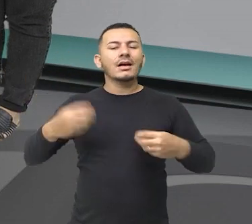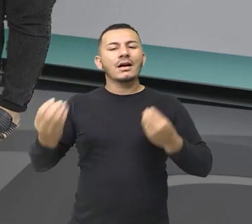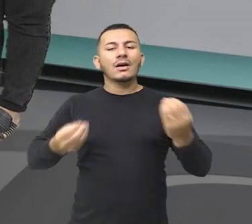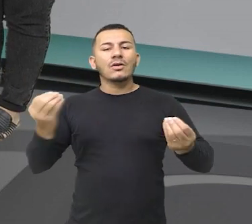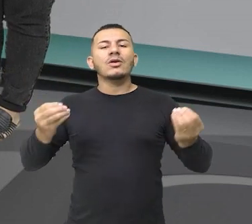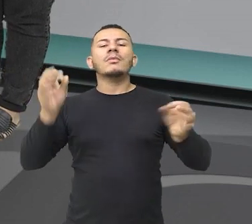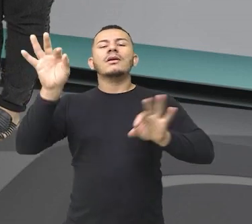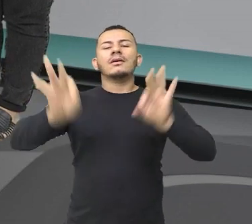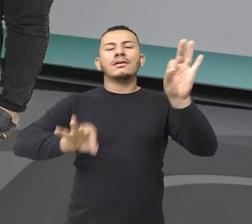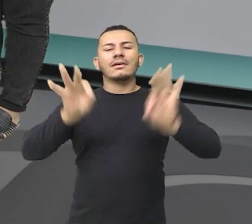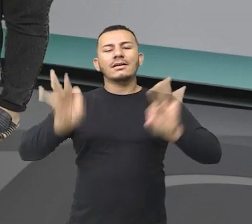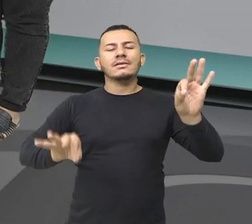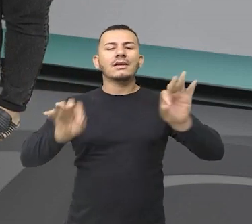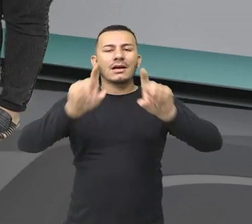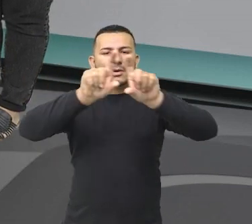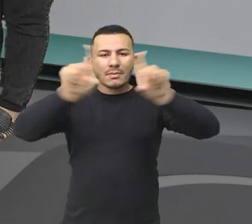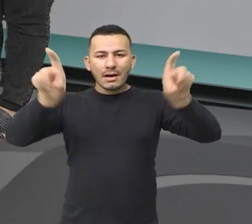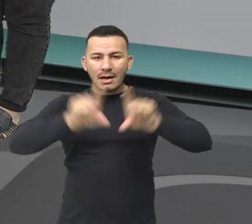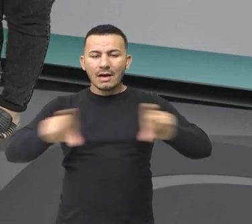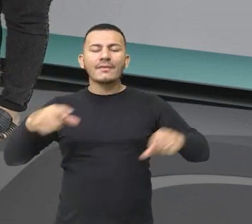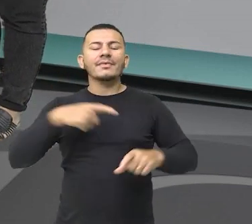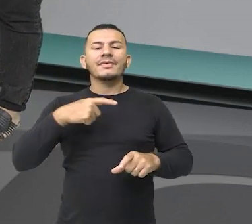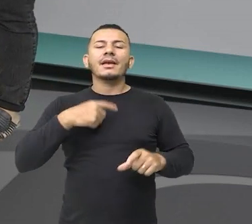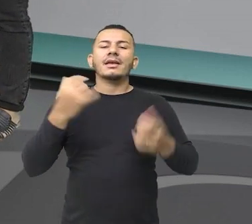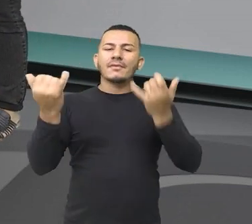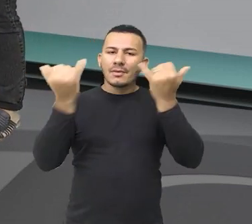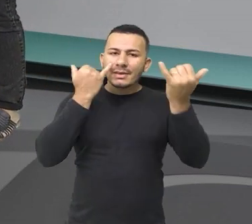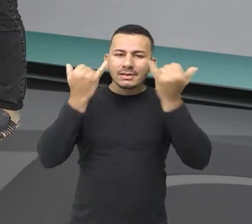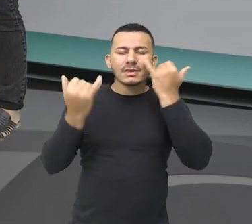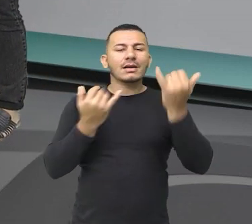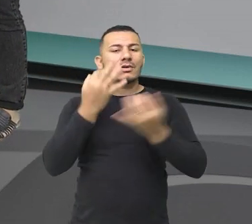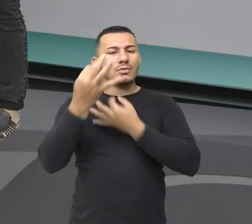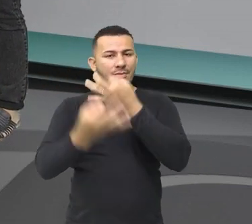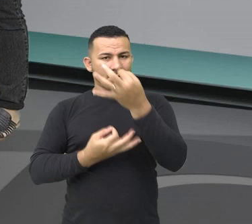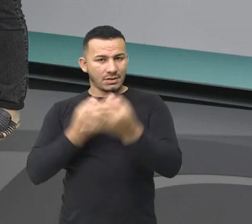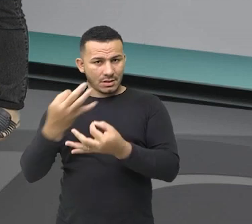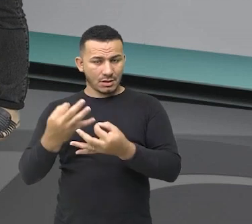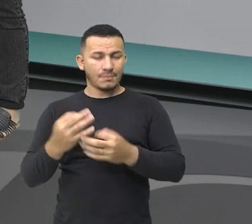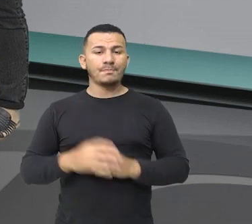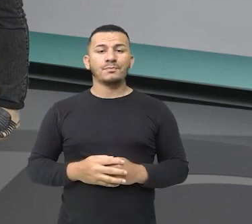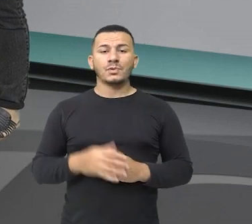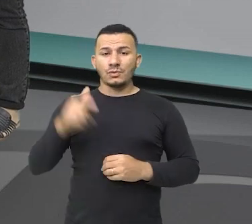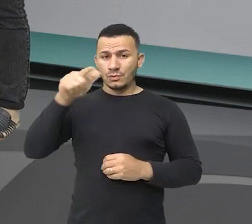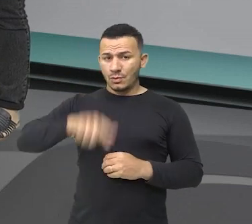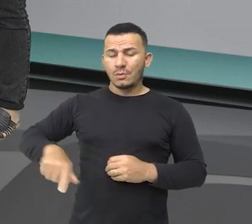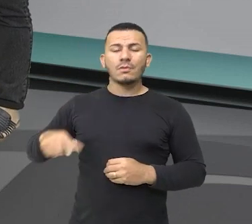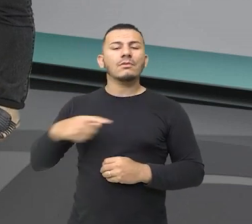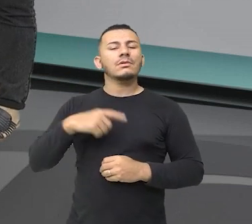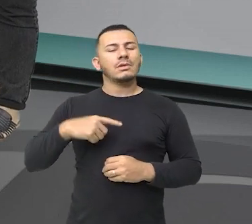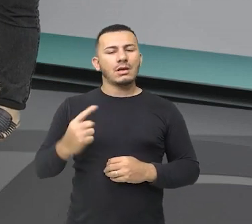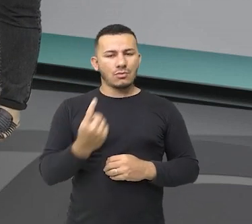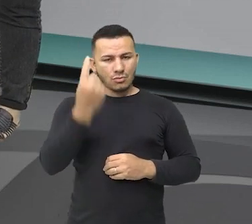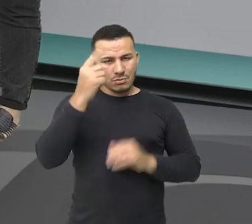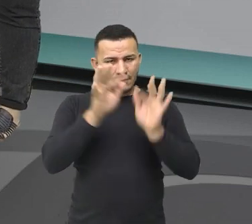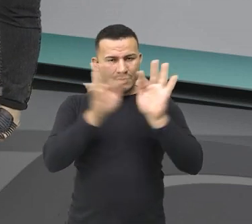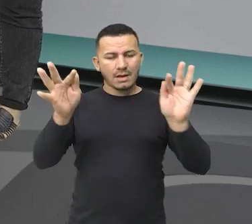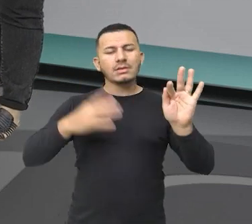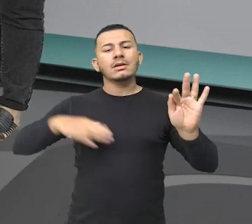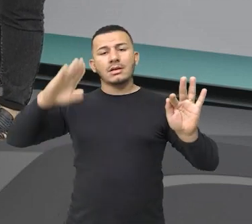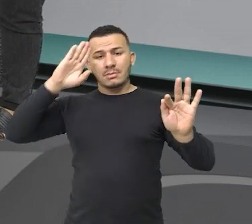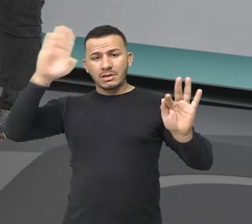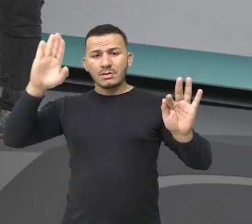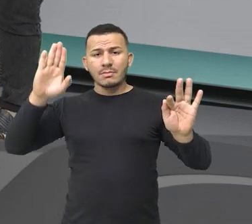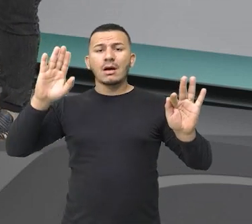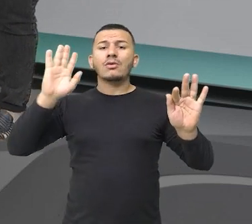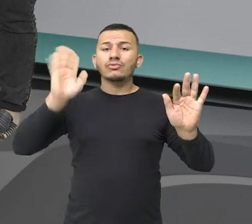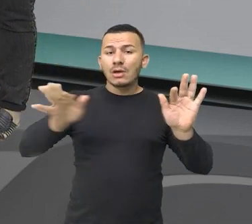parágrafo que tem uma opinião, uma informação para trazer. Eu tenho uma ideia principal e central e a partir dessa ideia principal ou